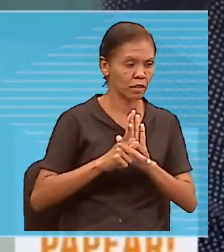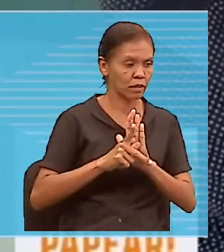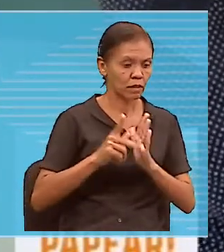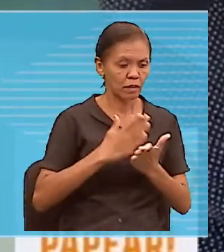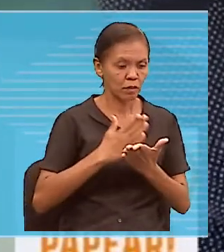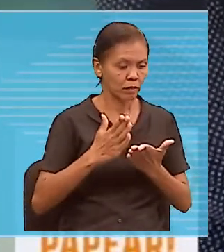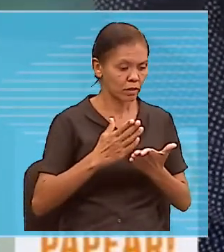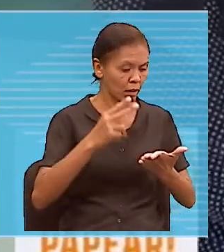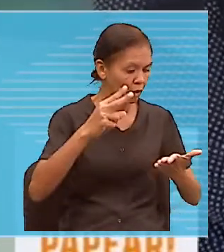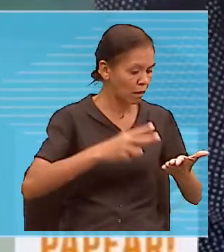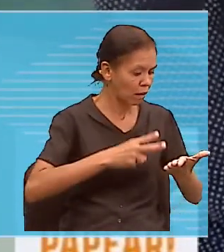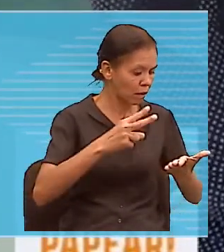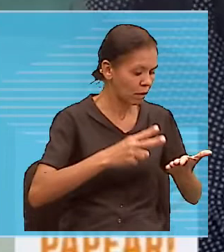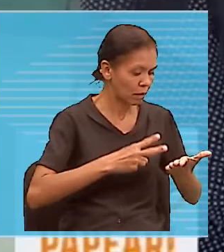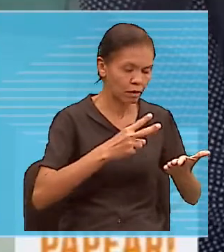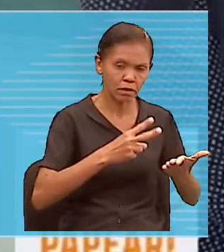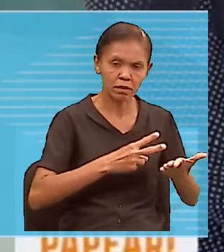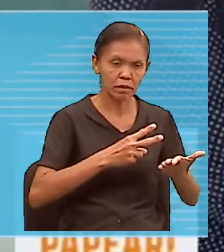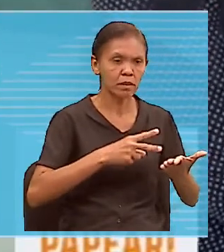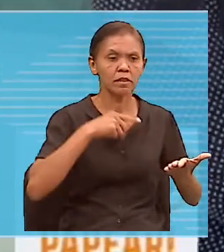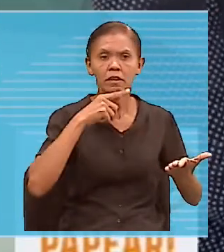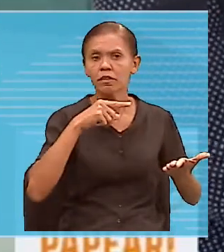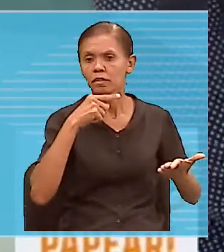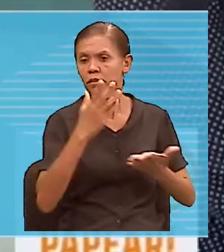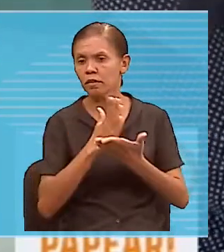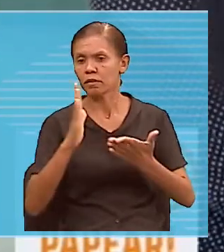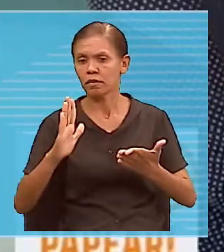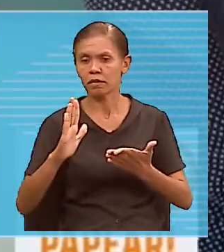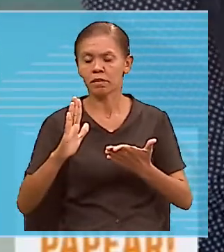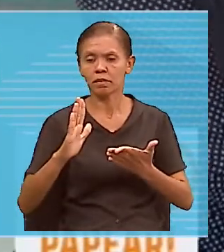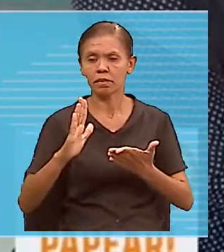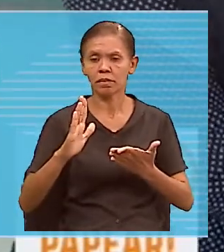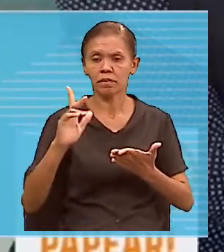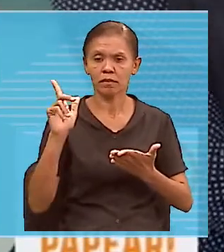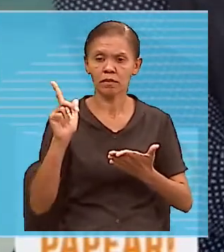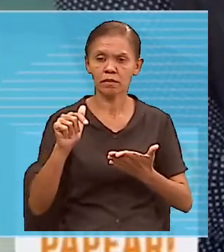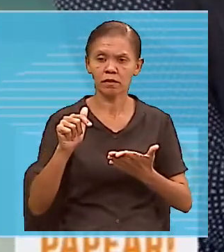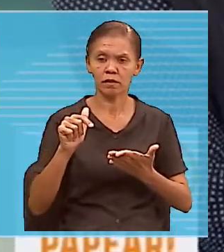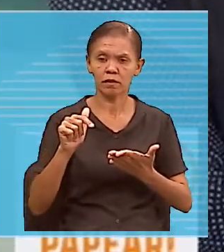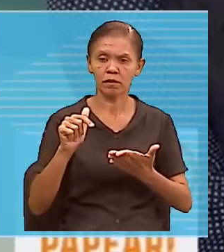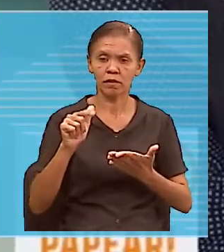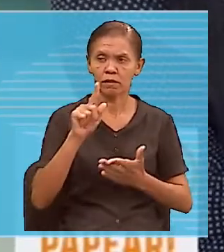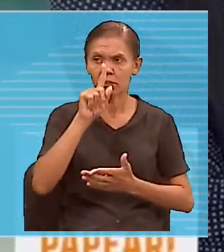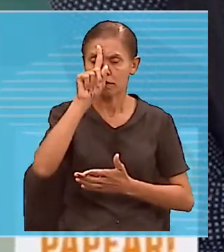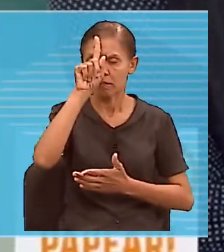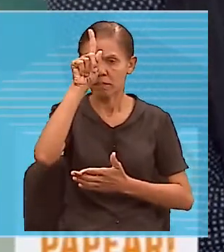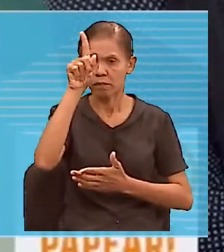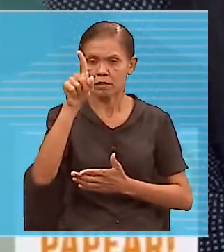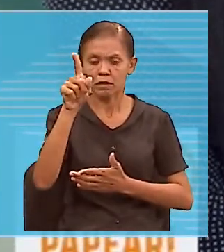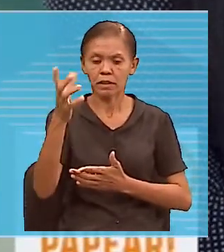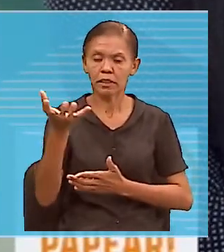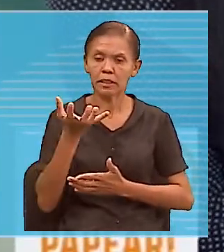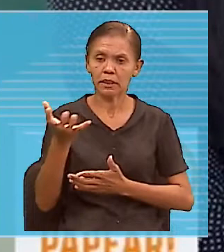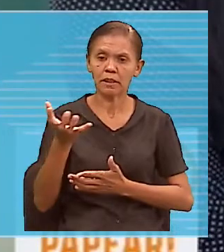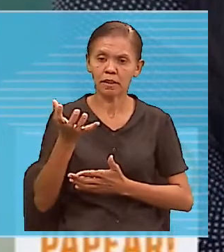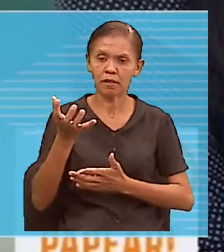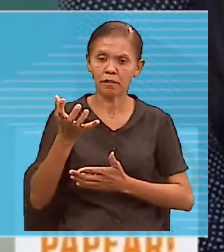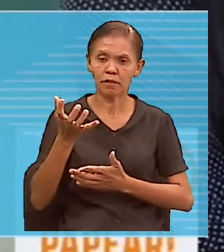eles foram criando mais interesse, foram criando certas expectativas com as histórias,